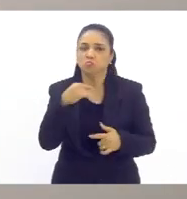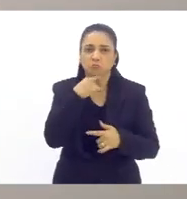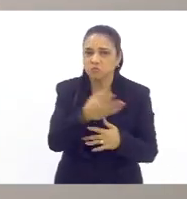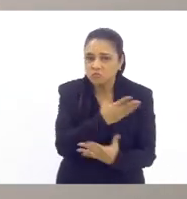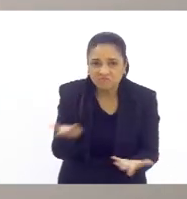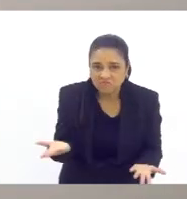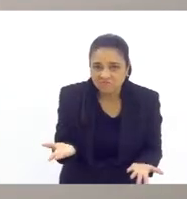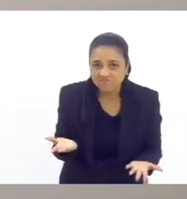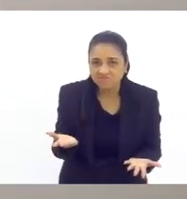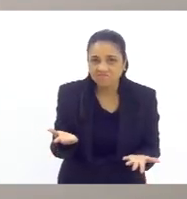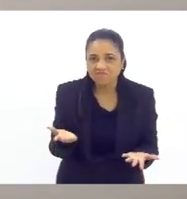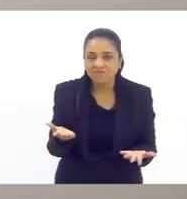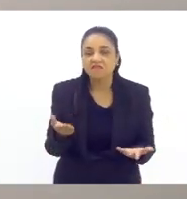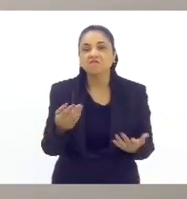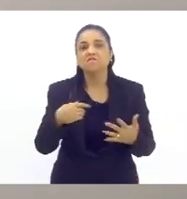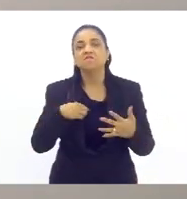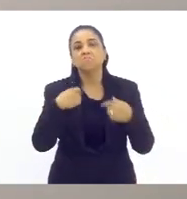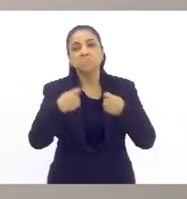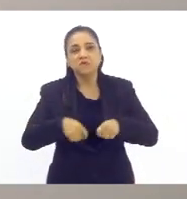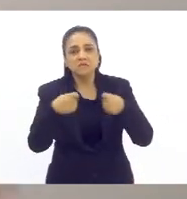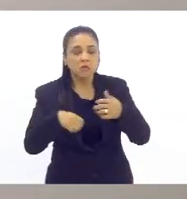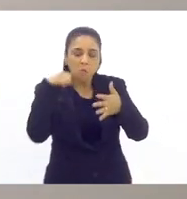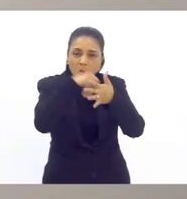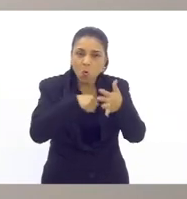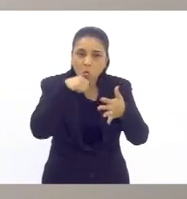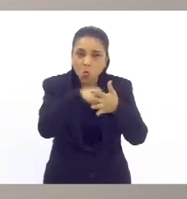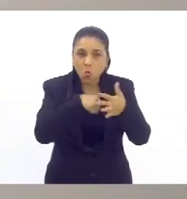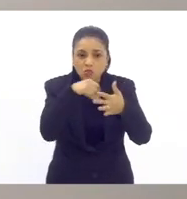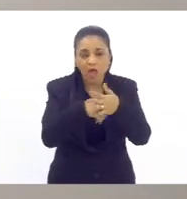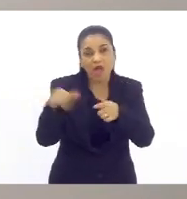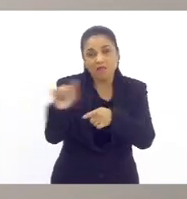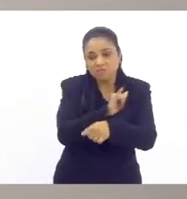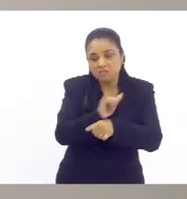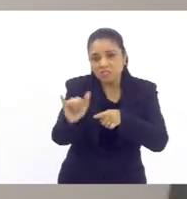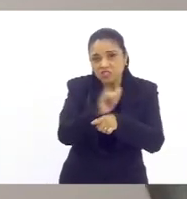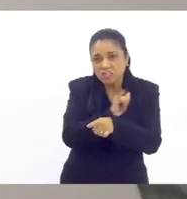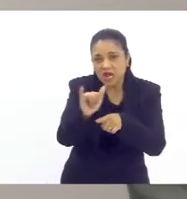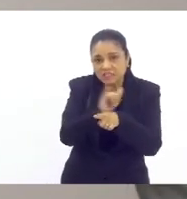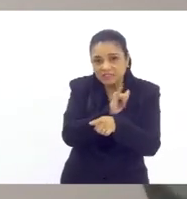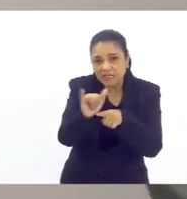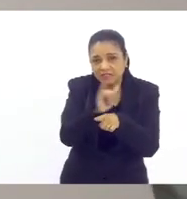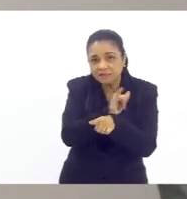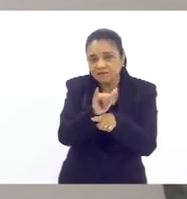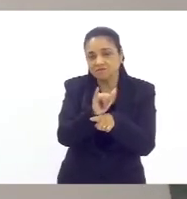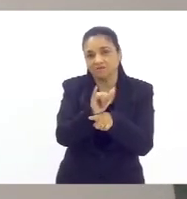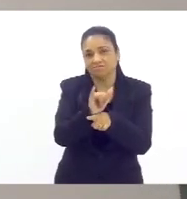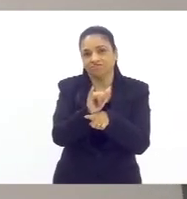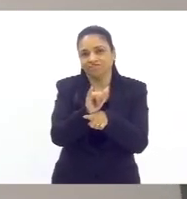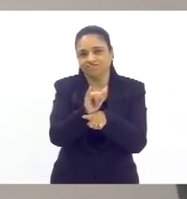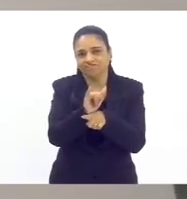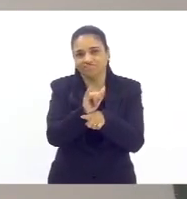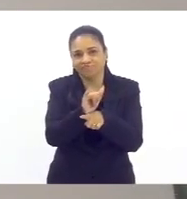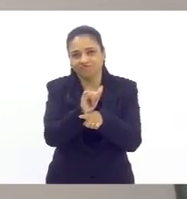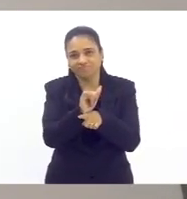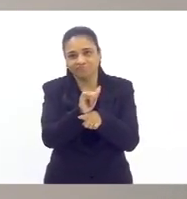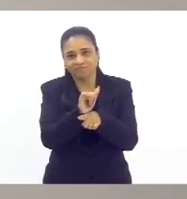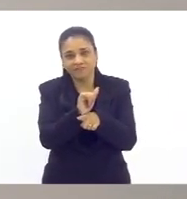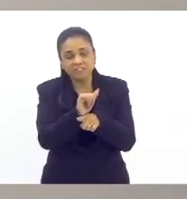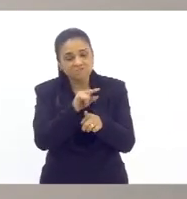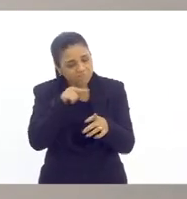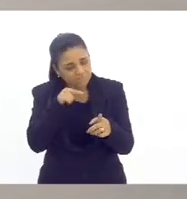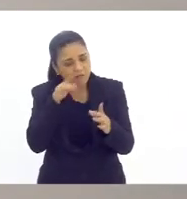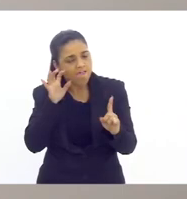precisa parcelar a nossa luta de uma forma estratégica a gente precisa entrar nesse coração da lei de 2006